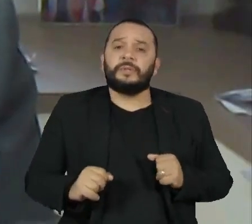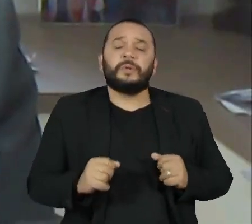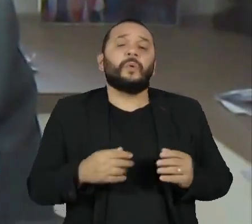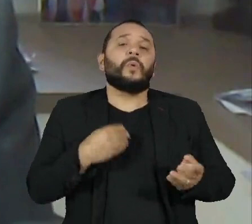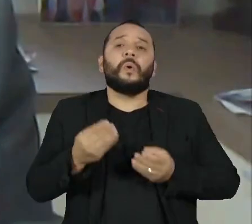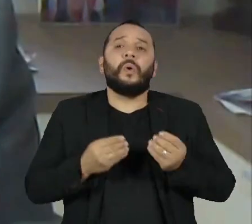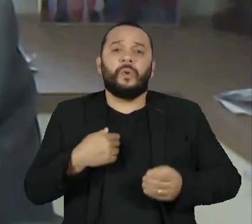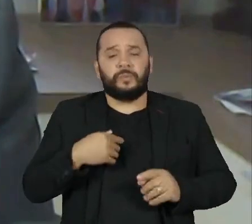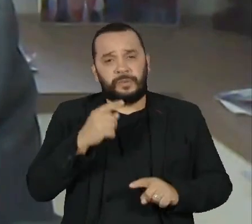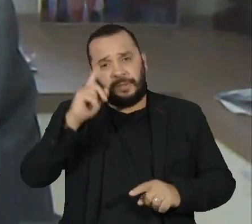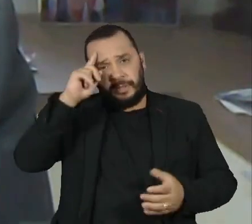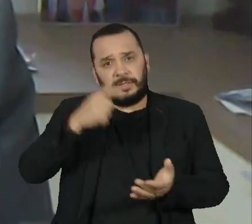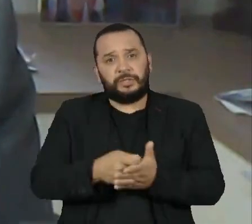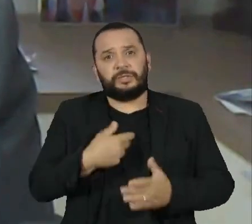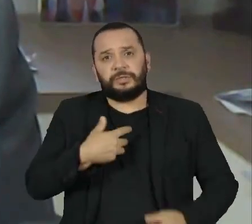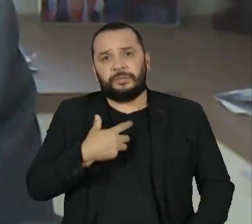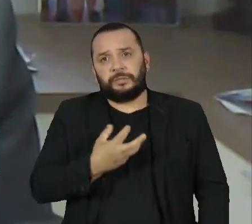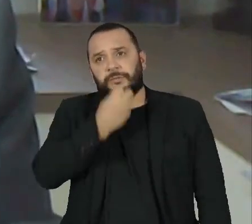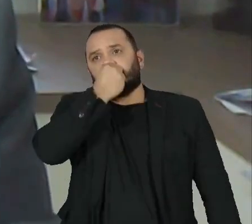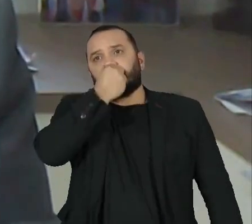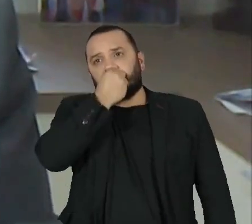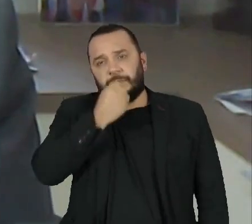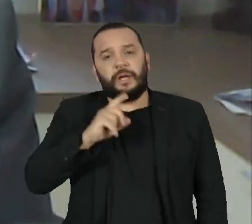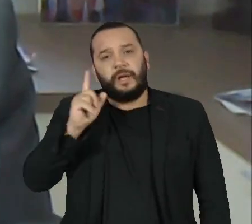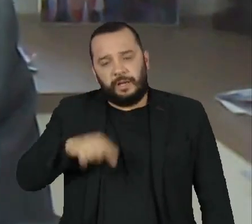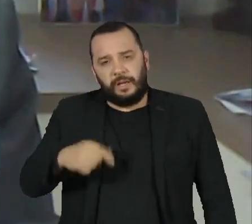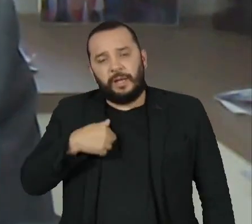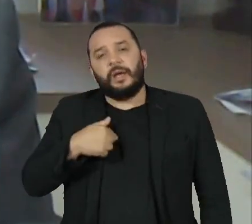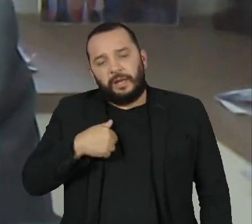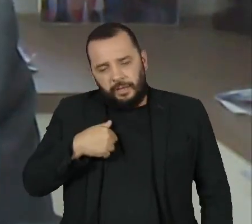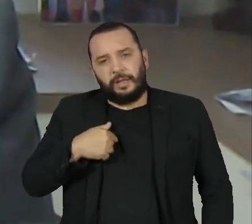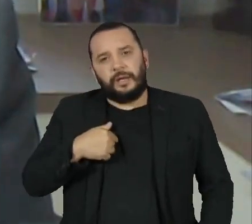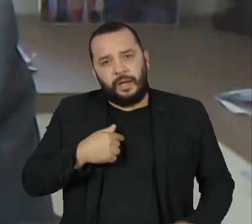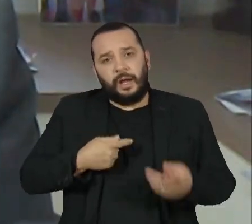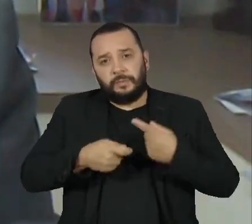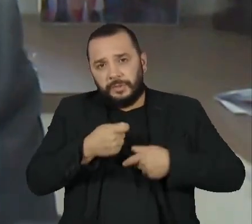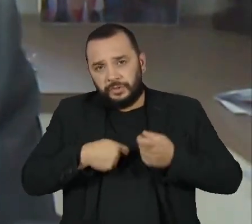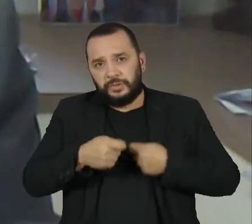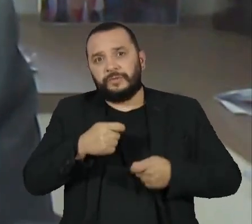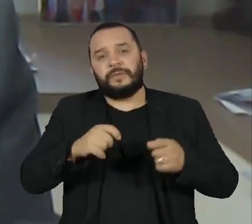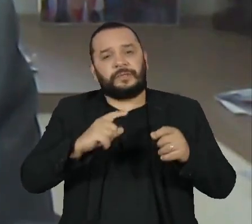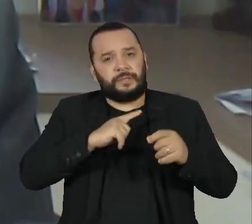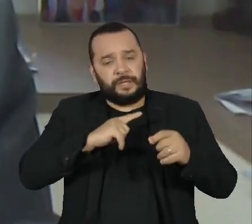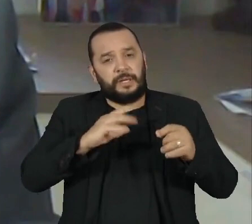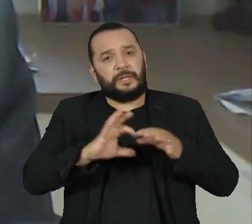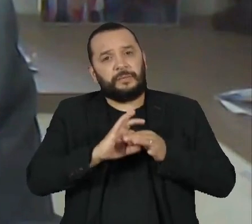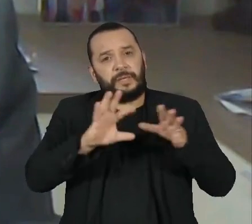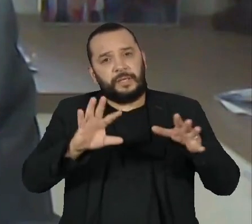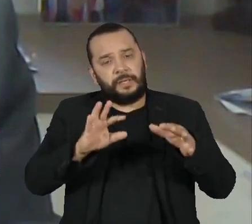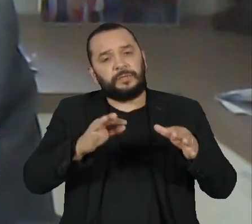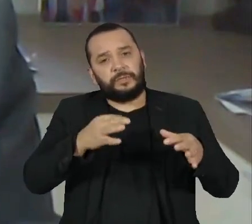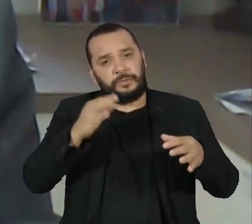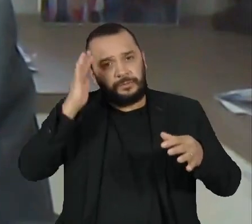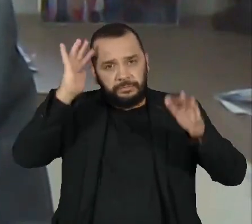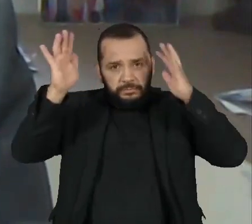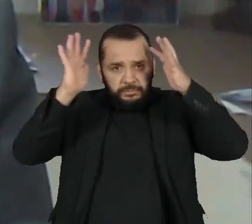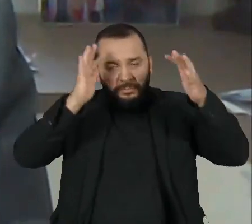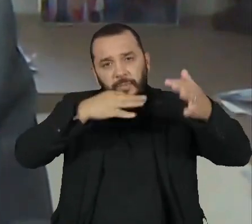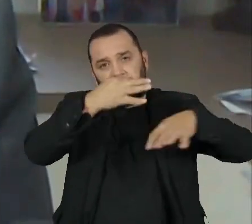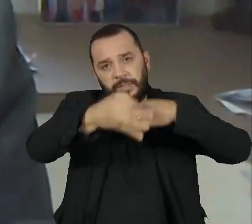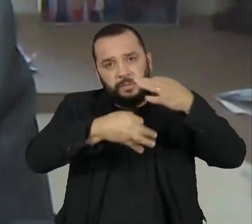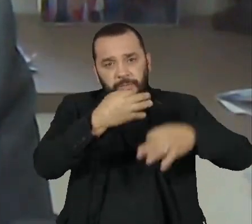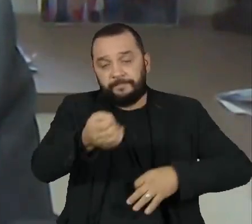como uma atividade de polícia administrativa da liberdade de expressão do pensamento. Ou seja, é uma atividade do poder